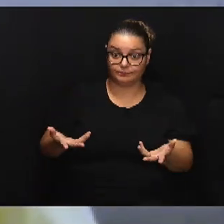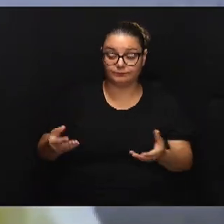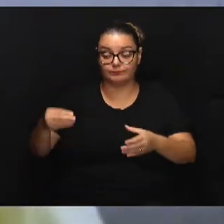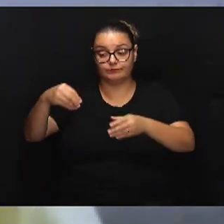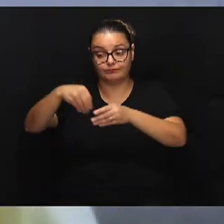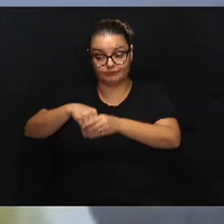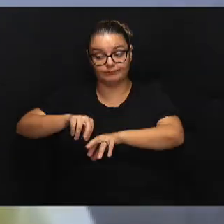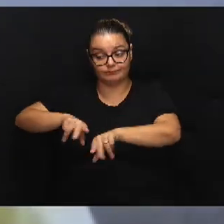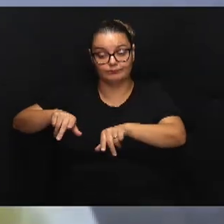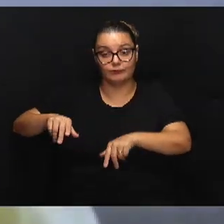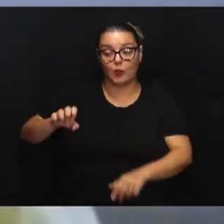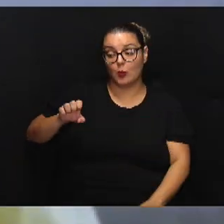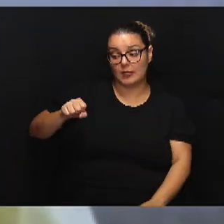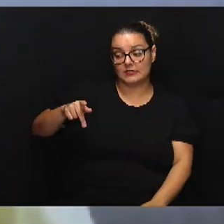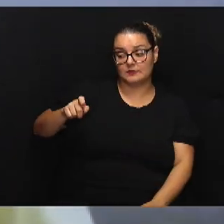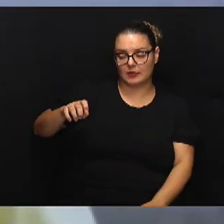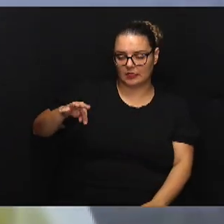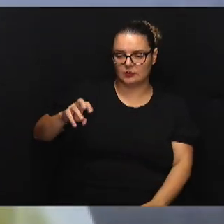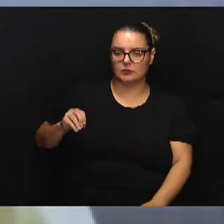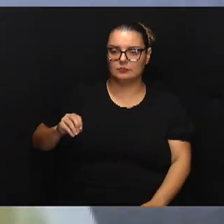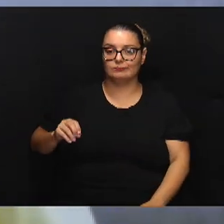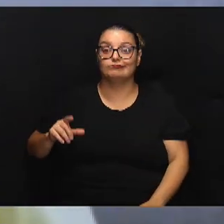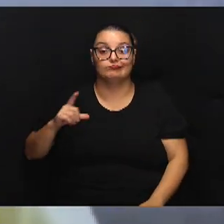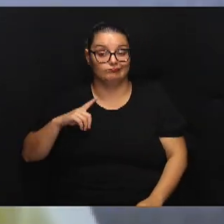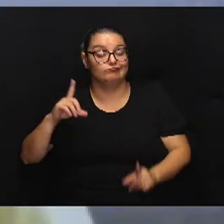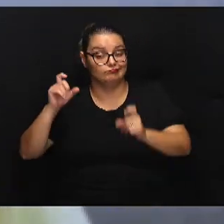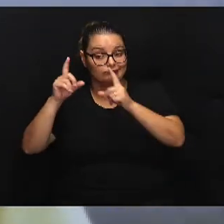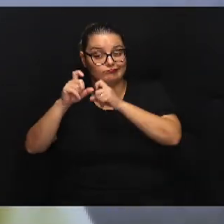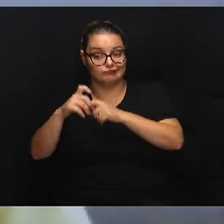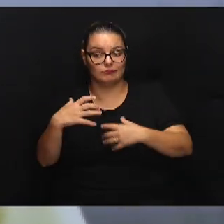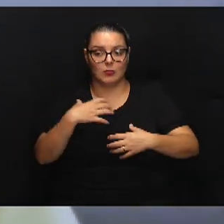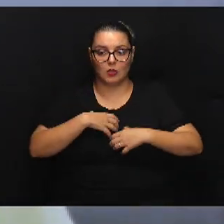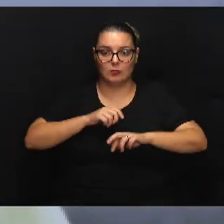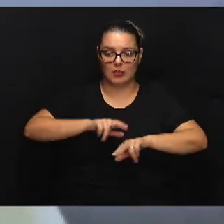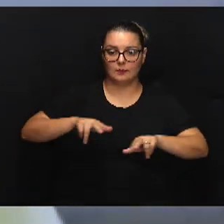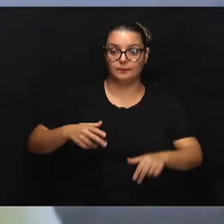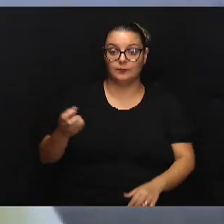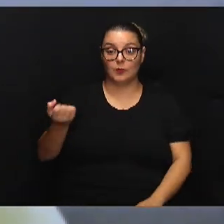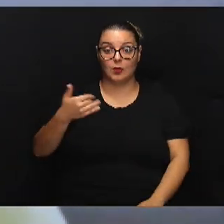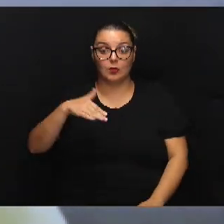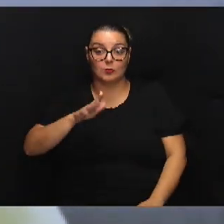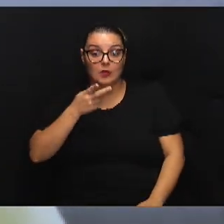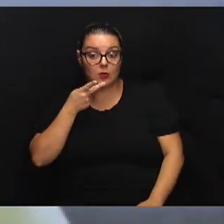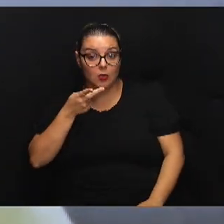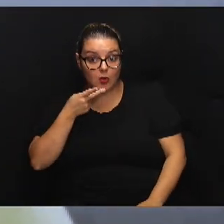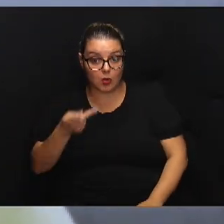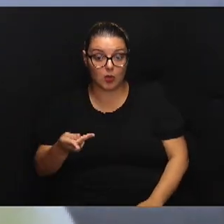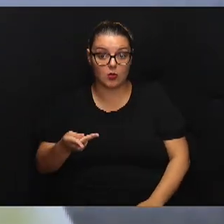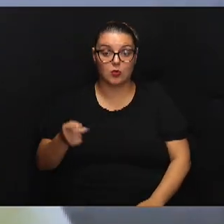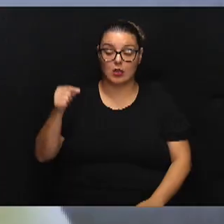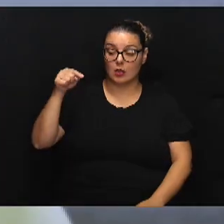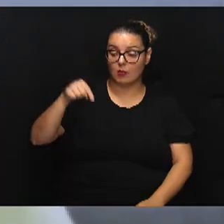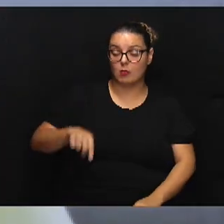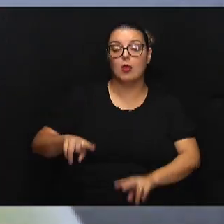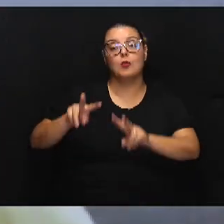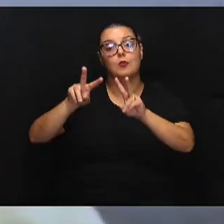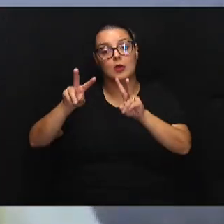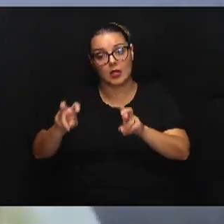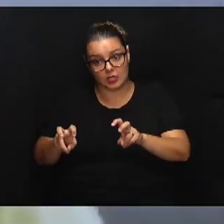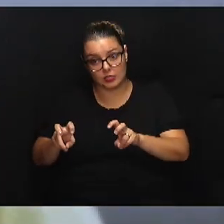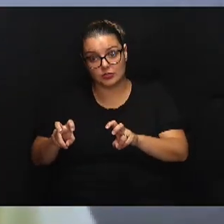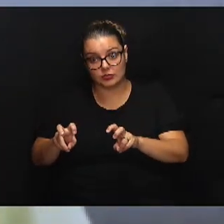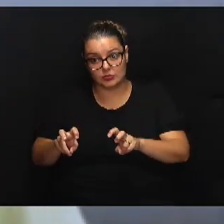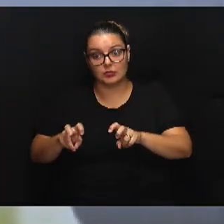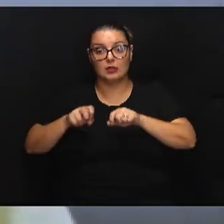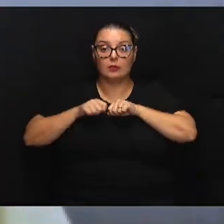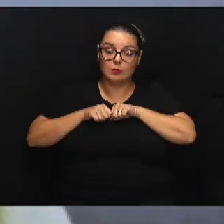espectro que têm dificuldades na integração sensorial. Quanto mais nós falarmos sobre este tema e